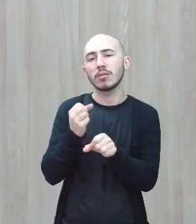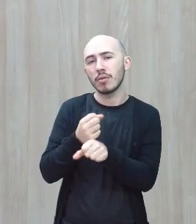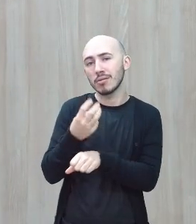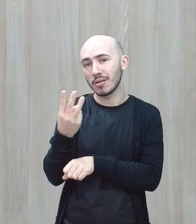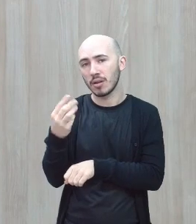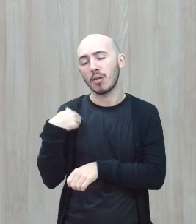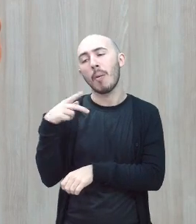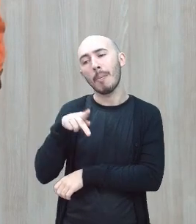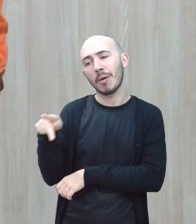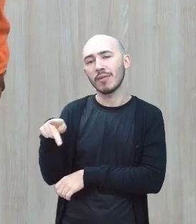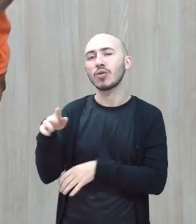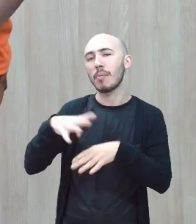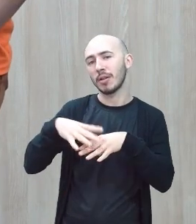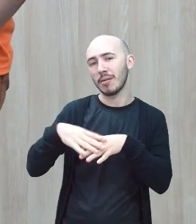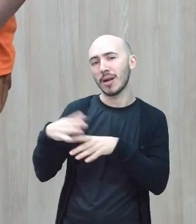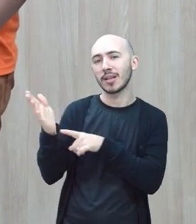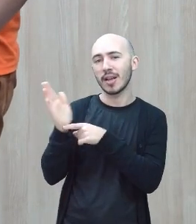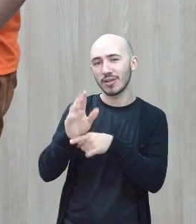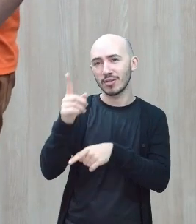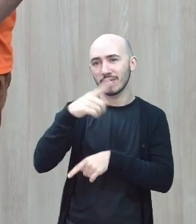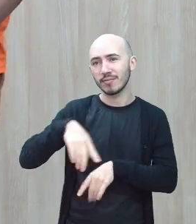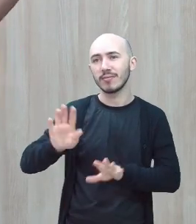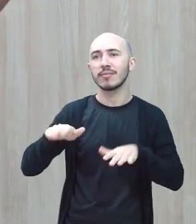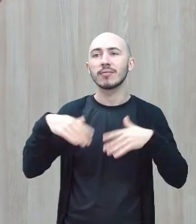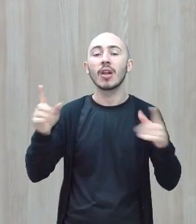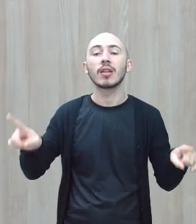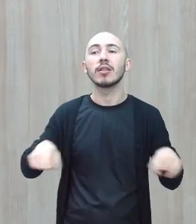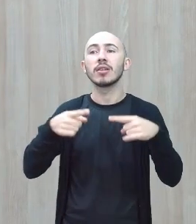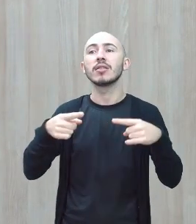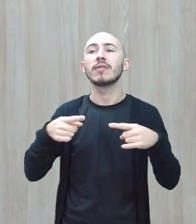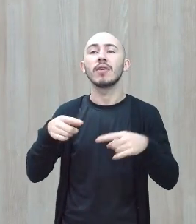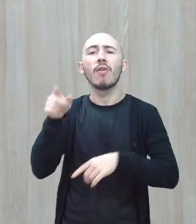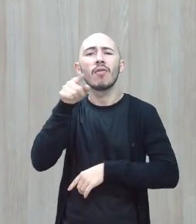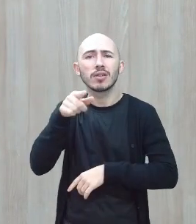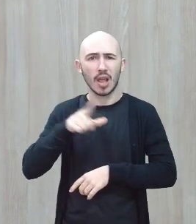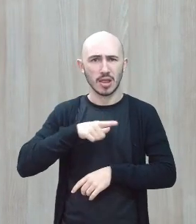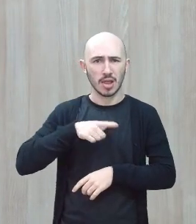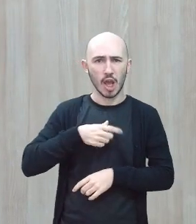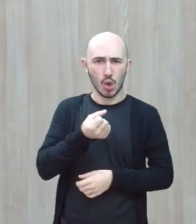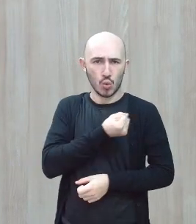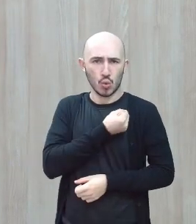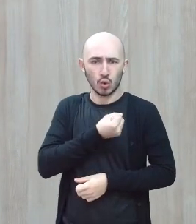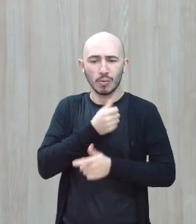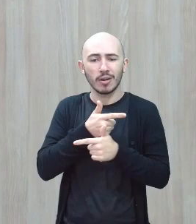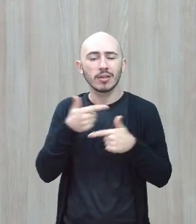matemática. Aqui terminando com o nosso desafio. Qual é o sumo da sorte e por quê? Tá?